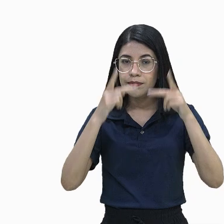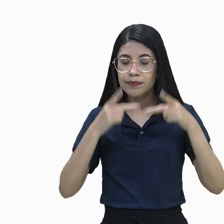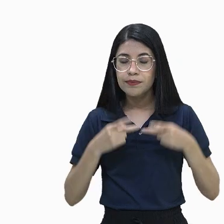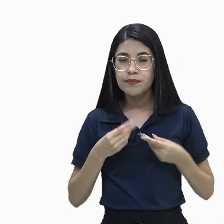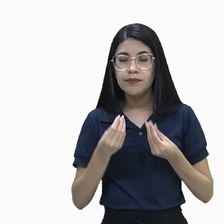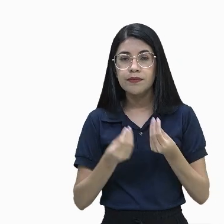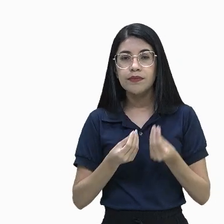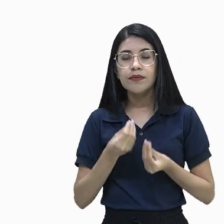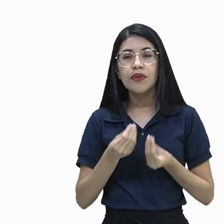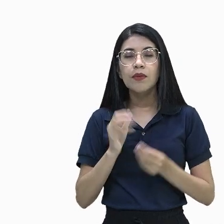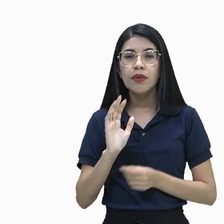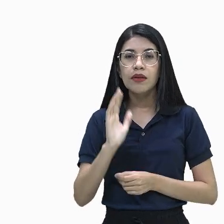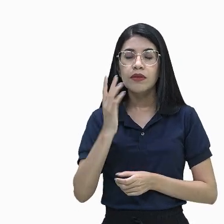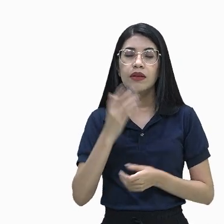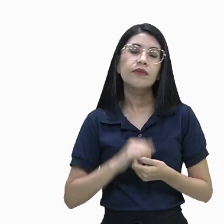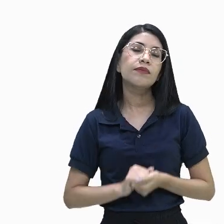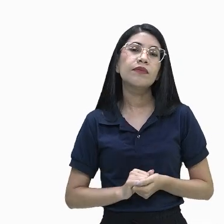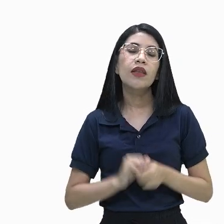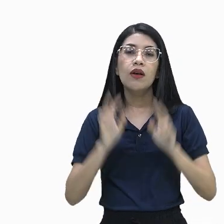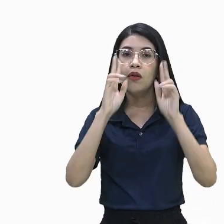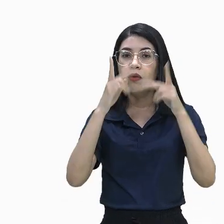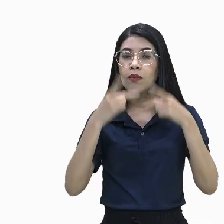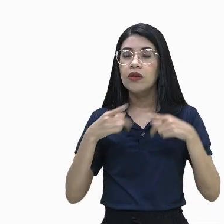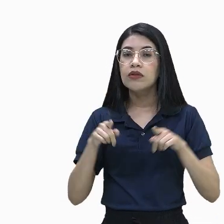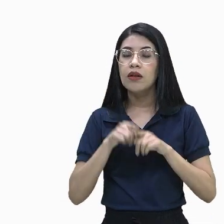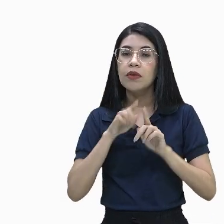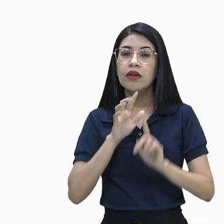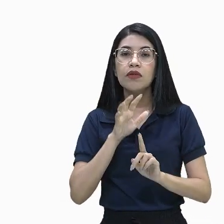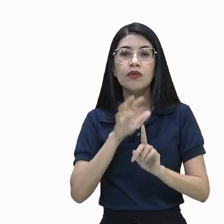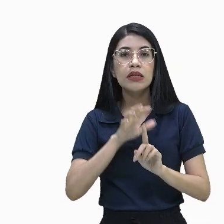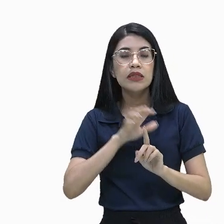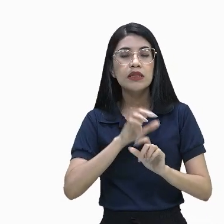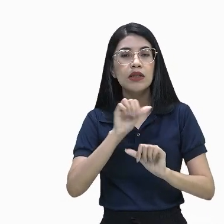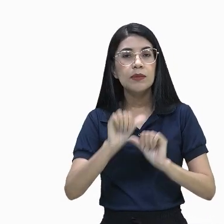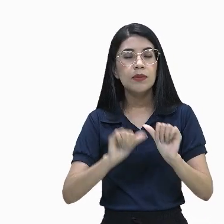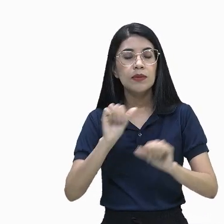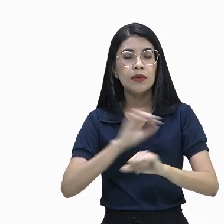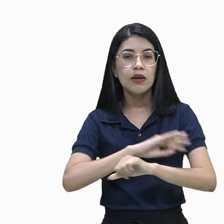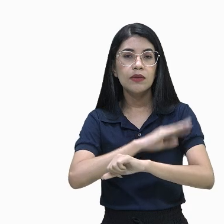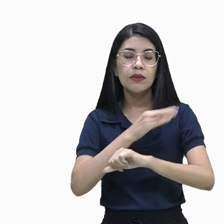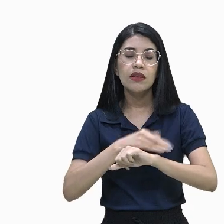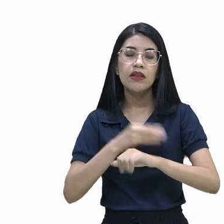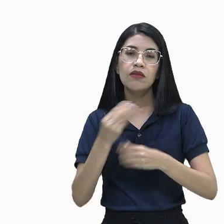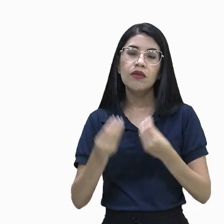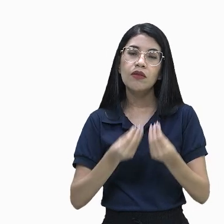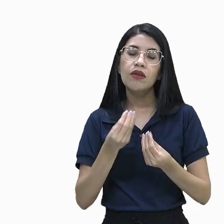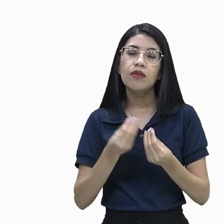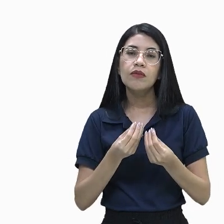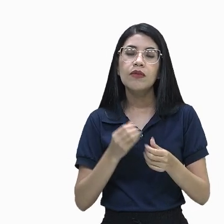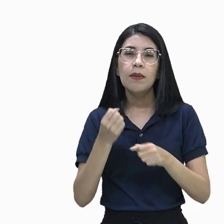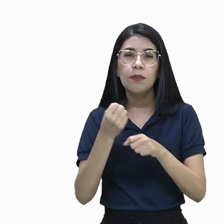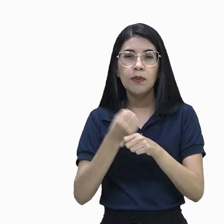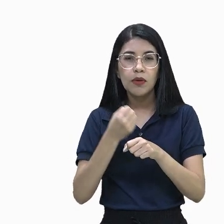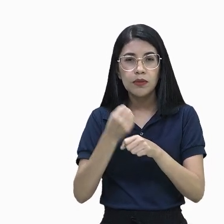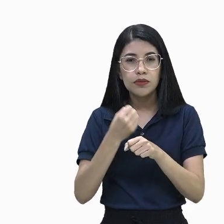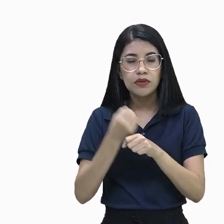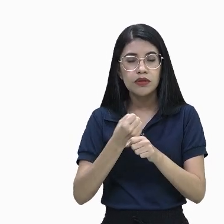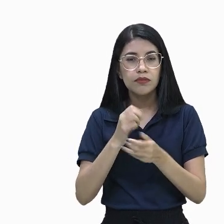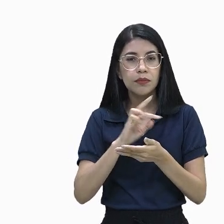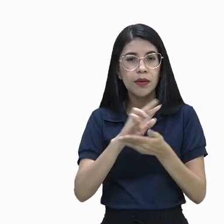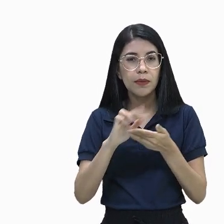ação antrópica. Os homens também vão ser responsáveis, né, por modificar o relevo através de construções, né? Então eles